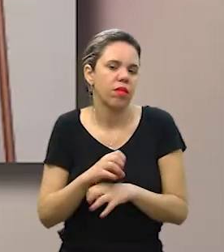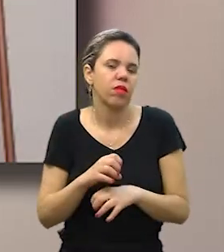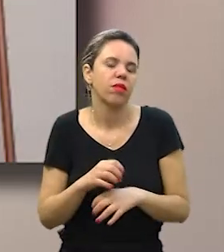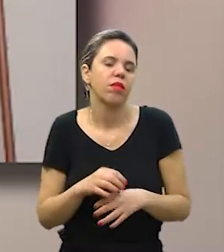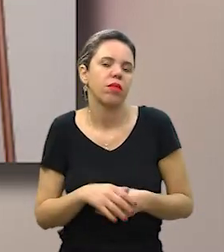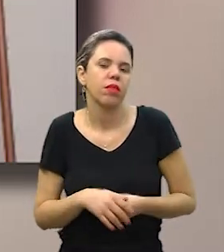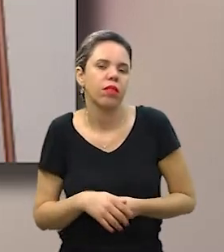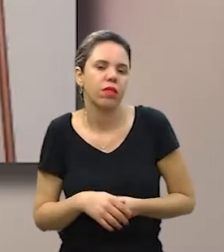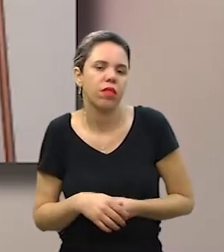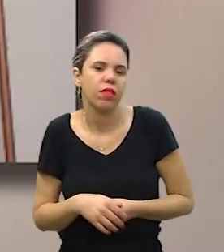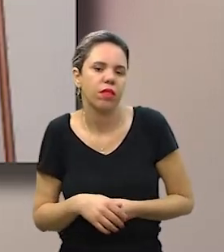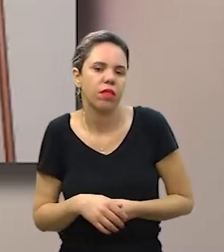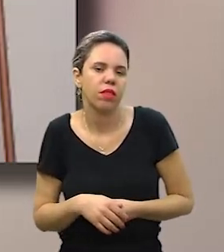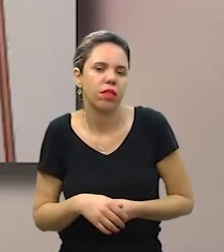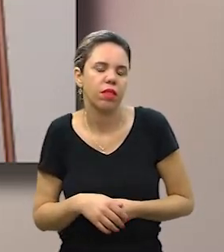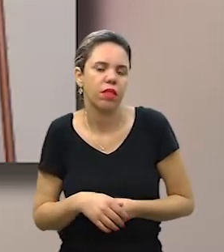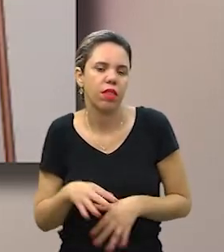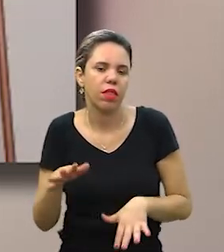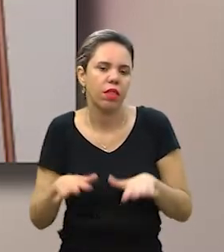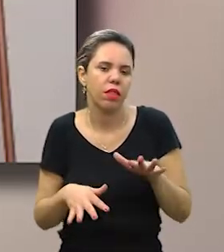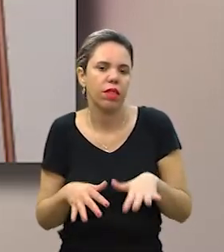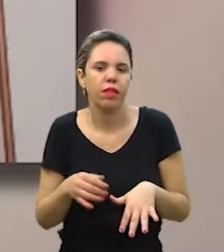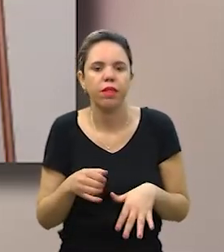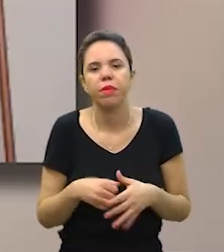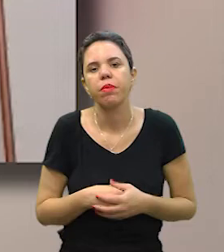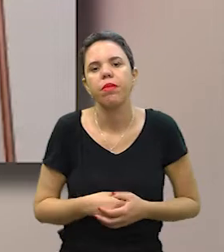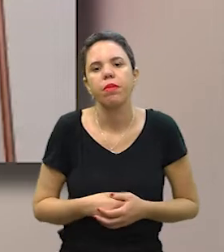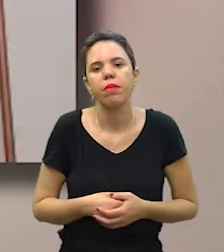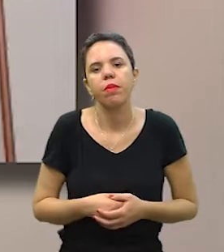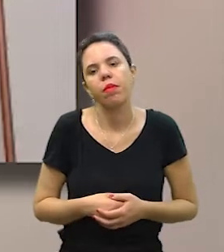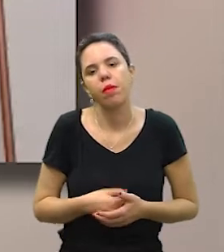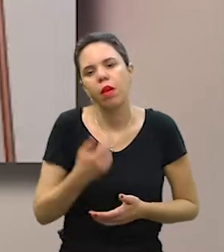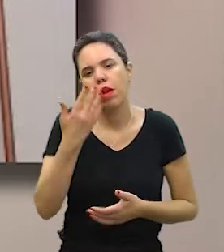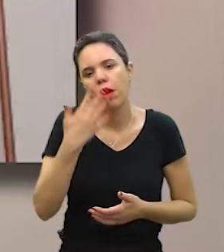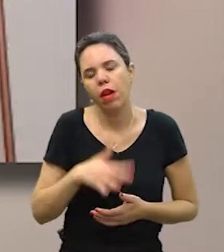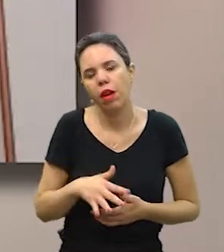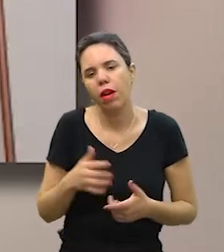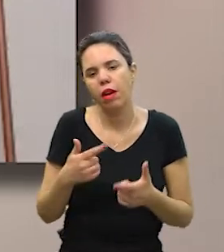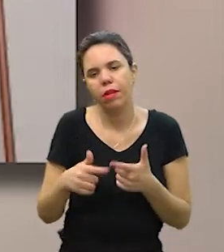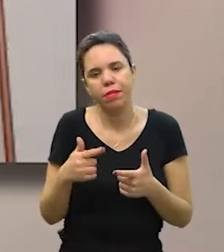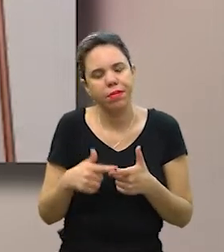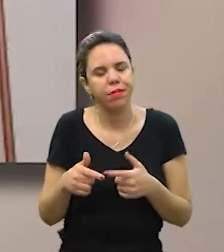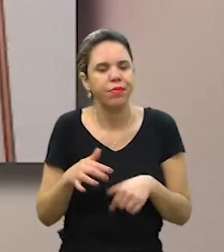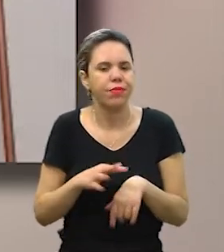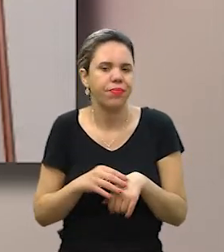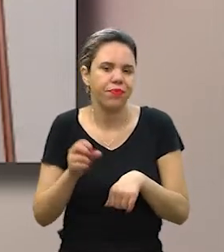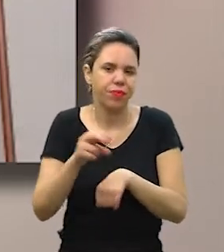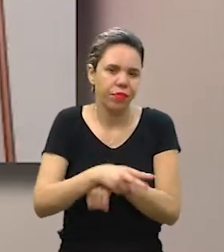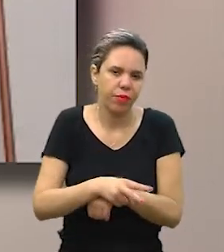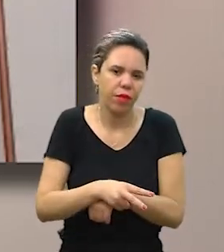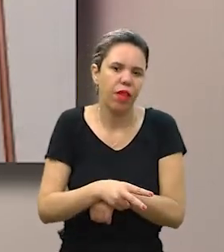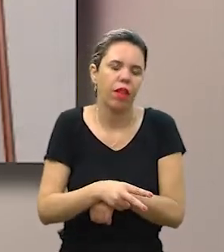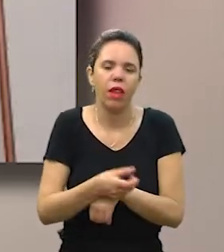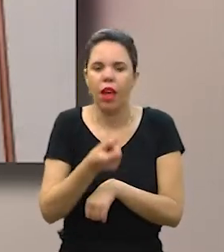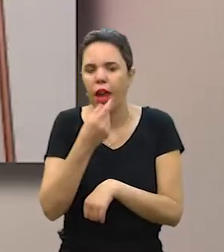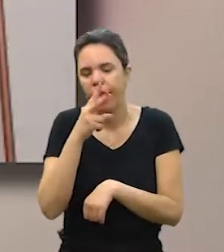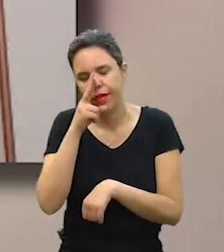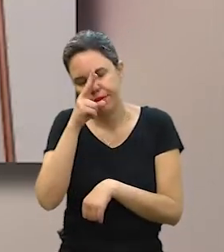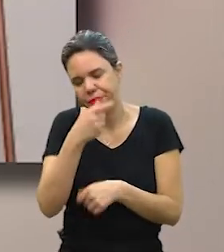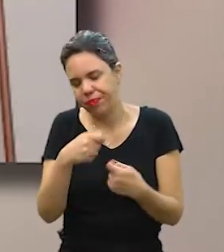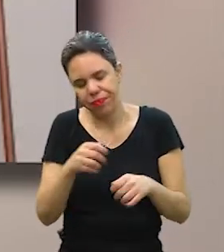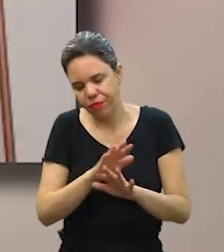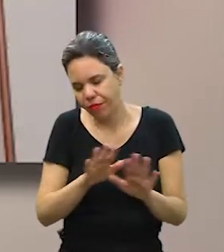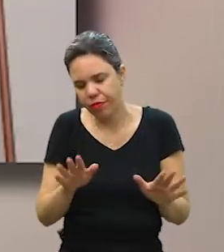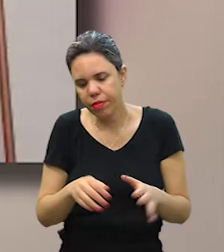sim viral. Muitas vezes até a gente pega aí crianças com infecções virais tomando antibióticos